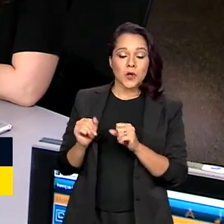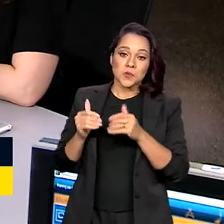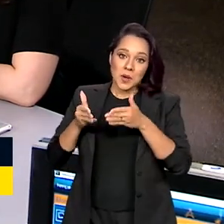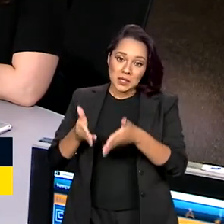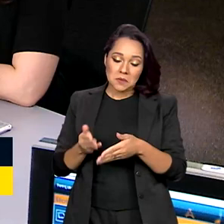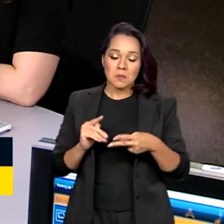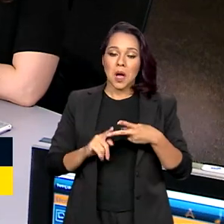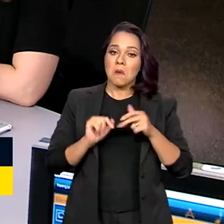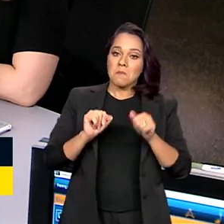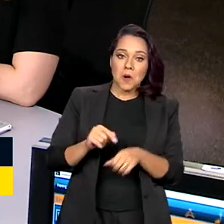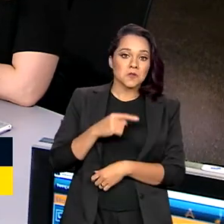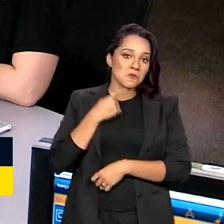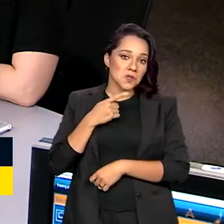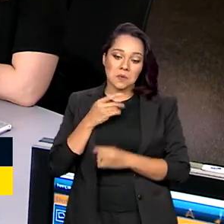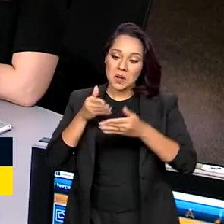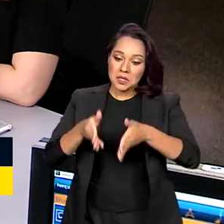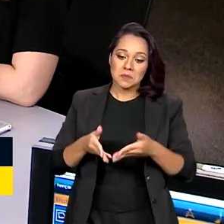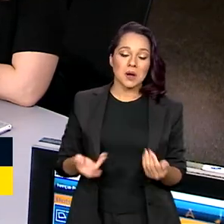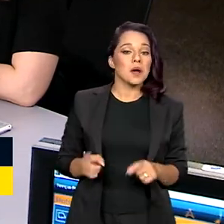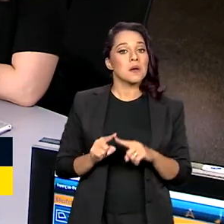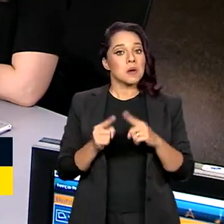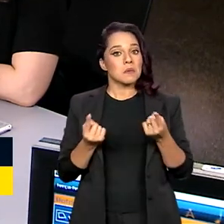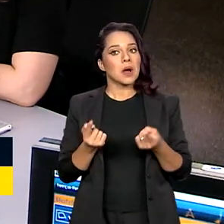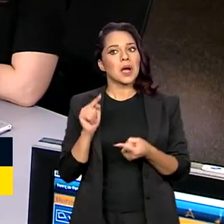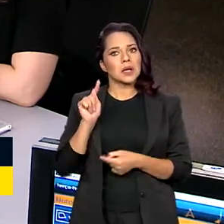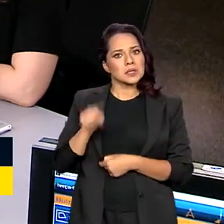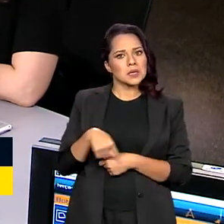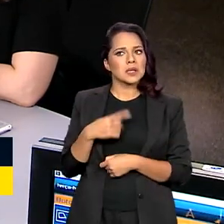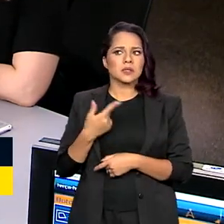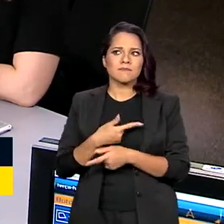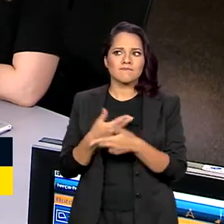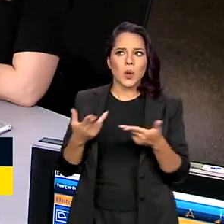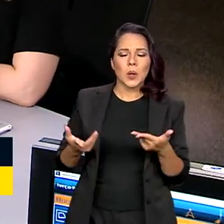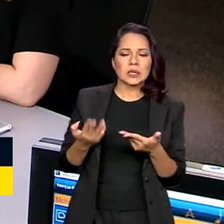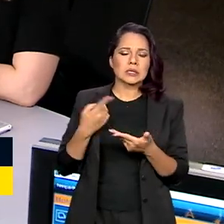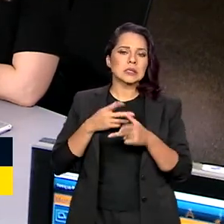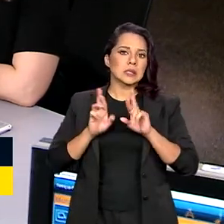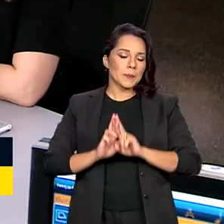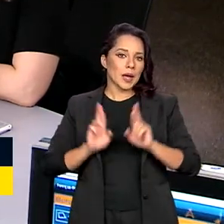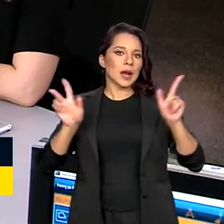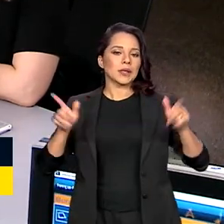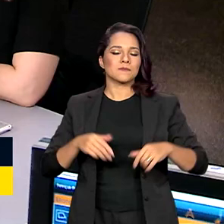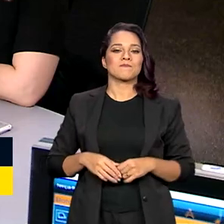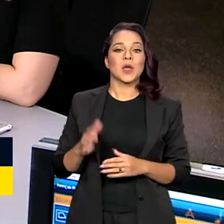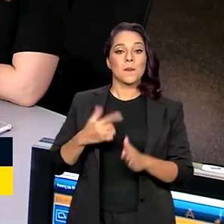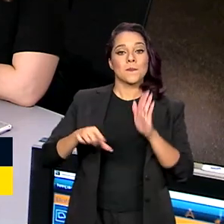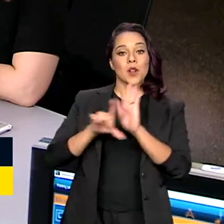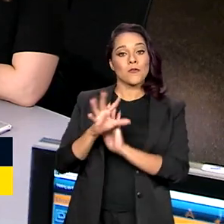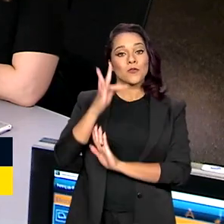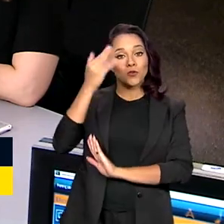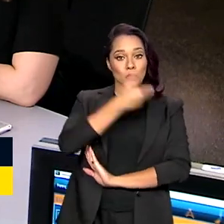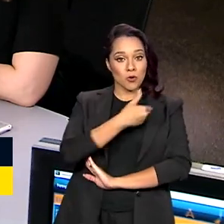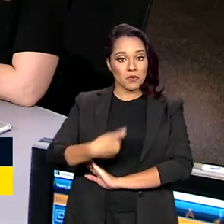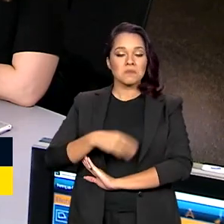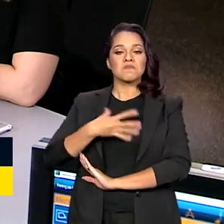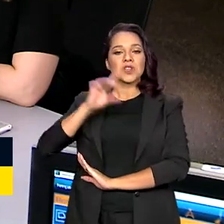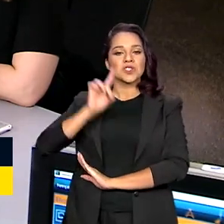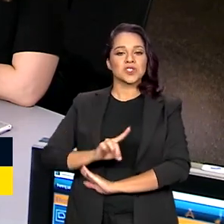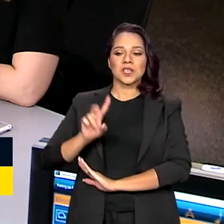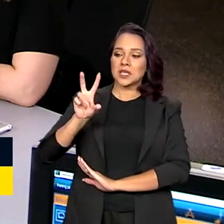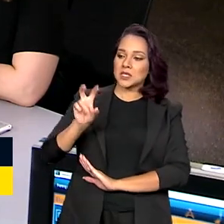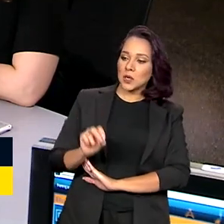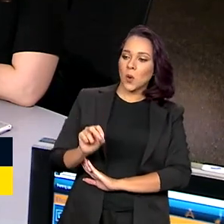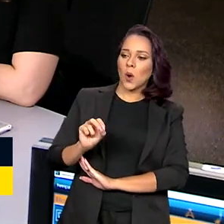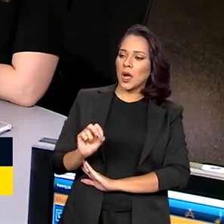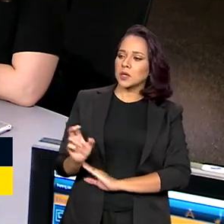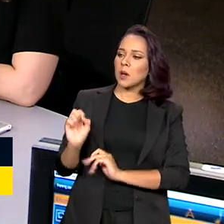participar, podem não participar, mas são questões bastante distintas. Por lei, o futuro governo tem direito a 50